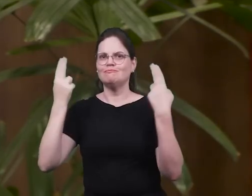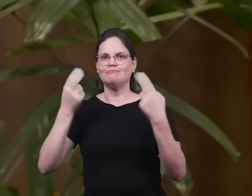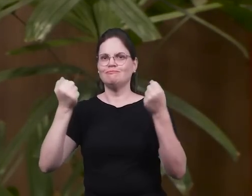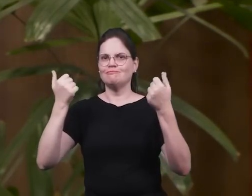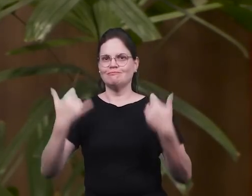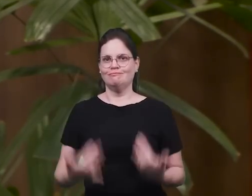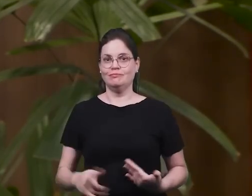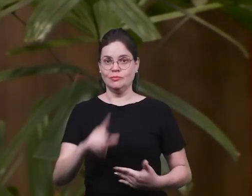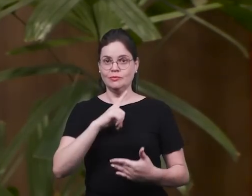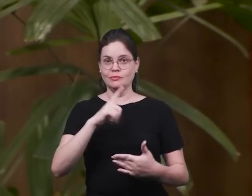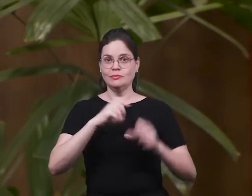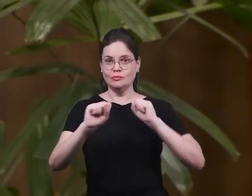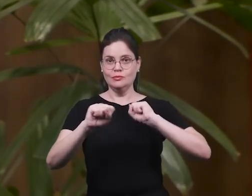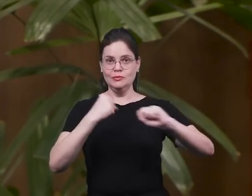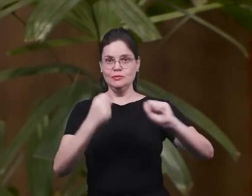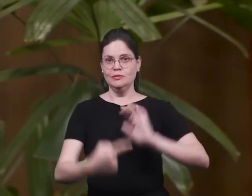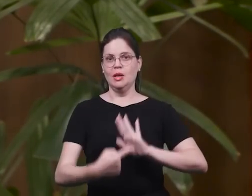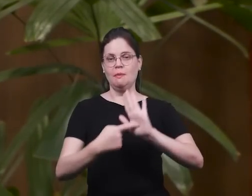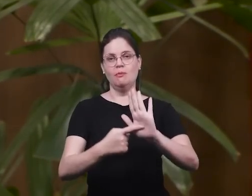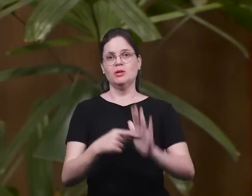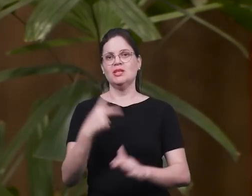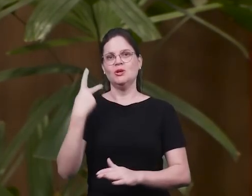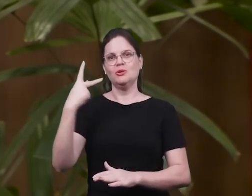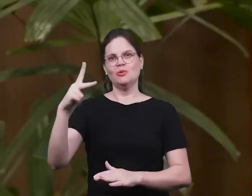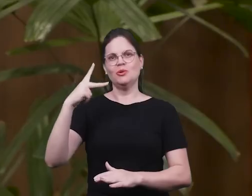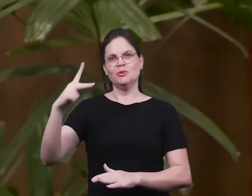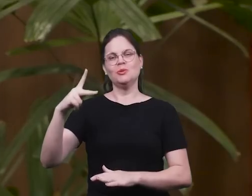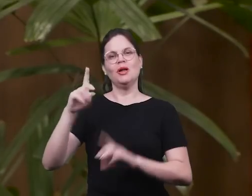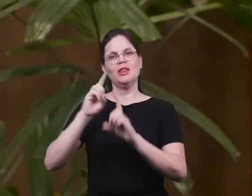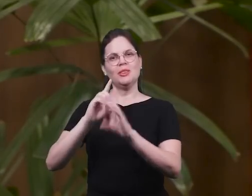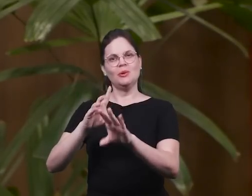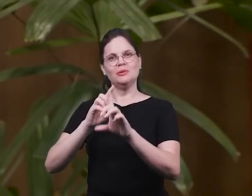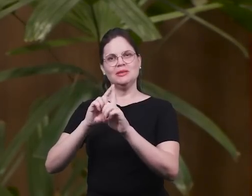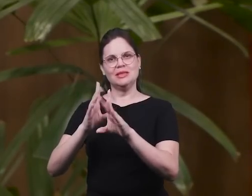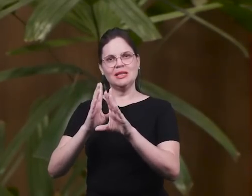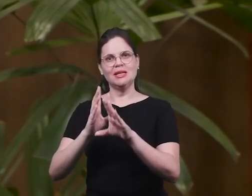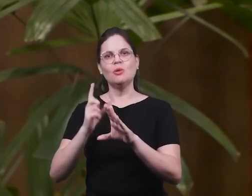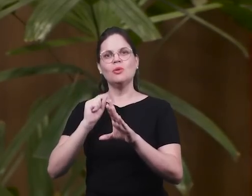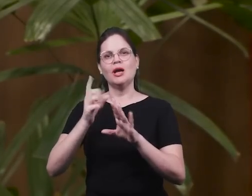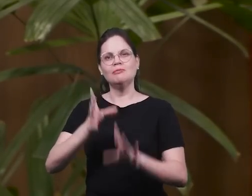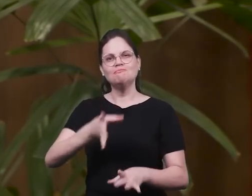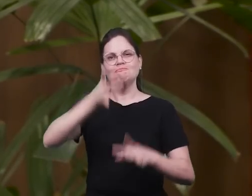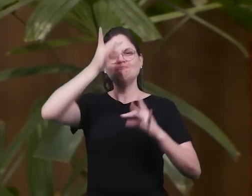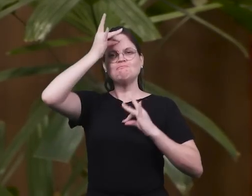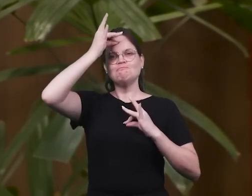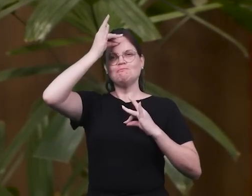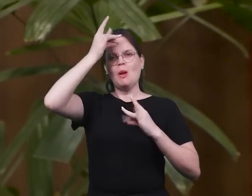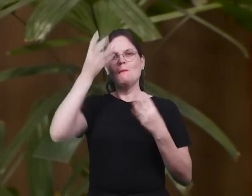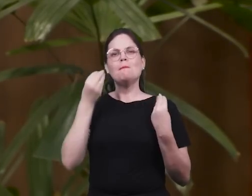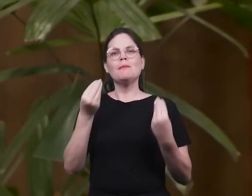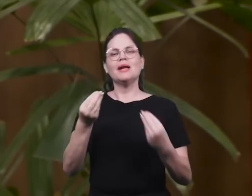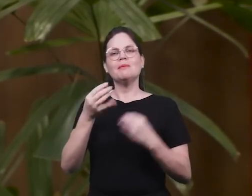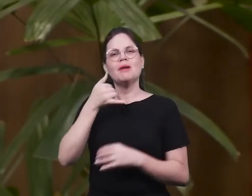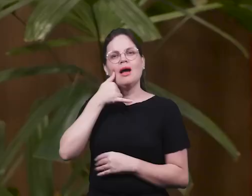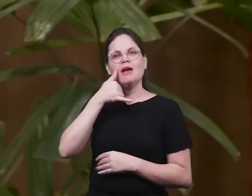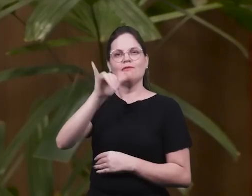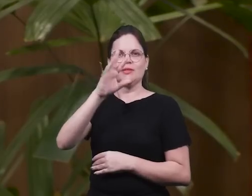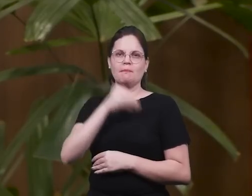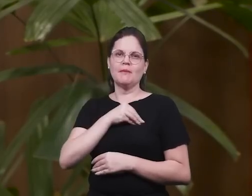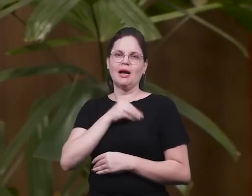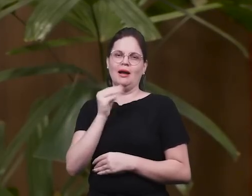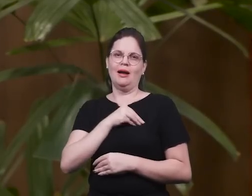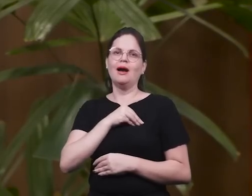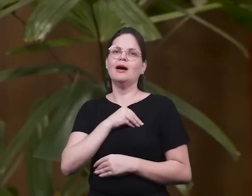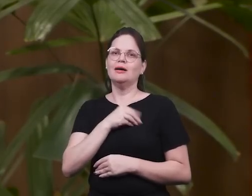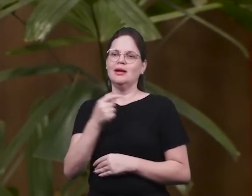ir. O salmista diz: guardei a tua palavra no meu coração para não pecar contra ti, ou seja, é a palavra de salvação, a